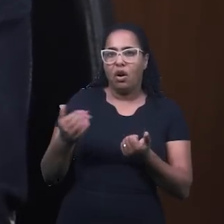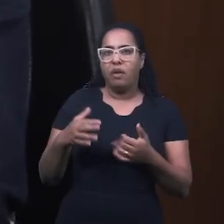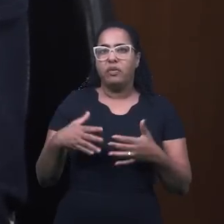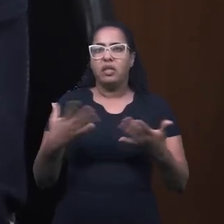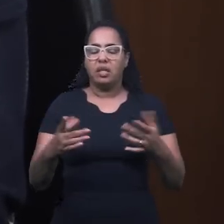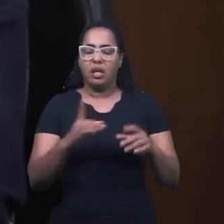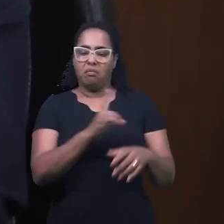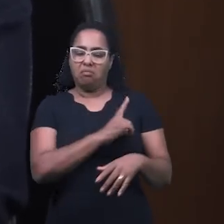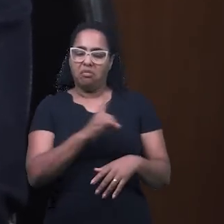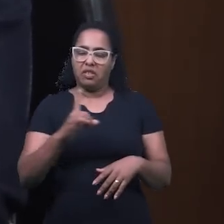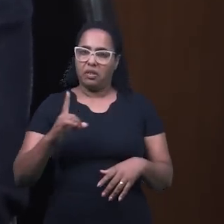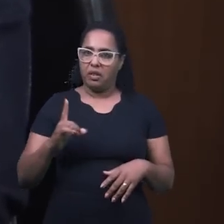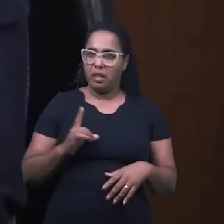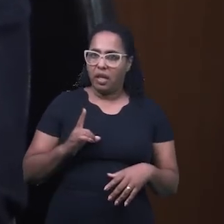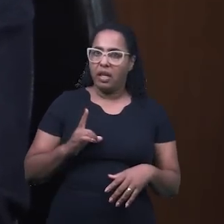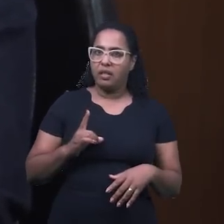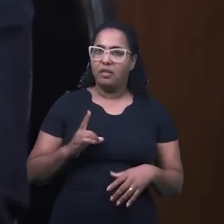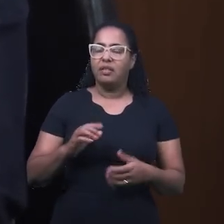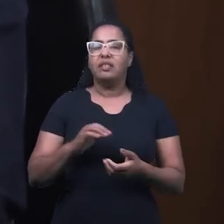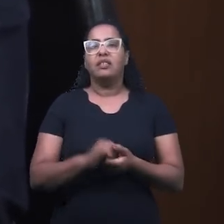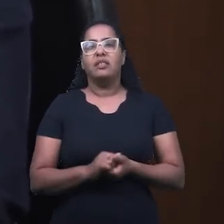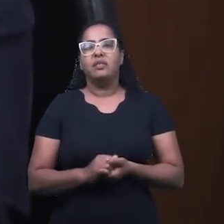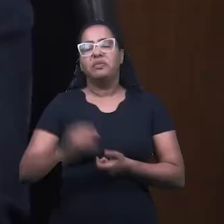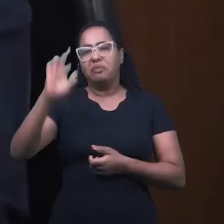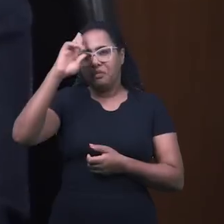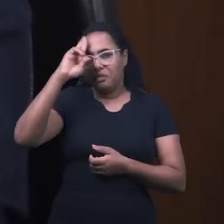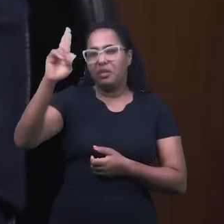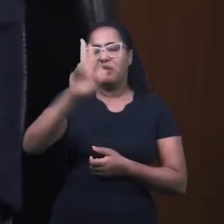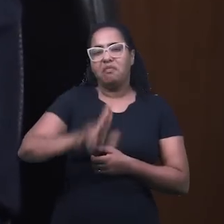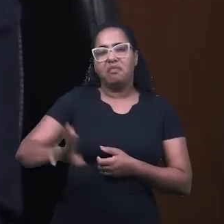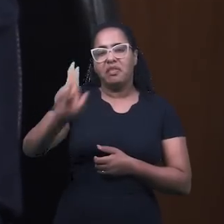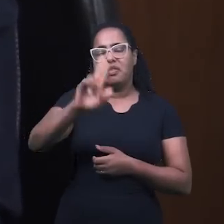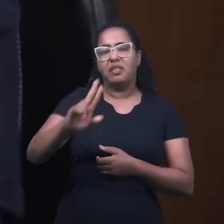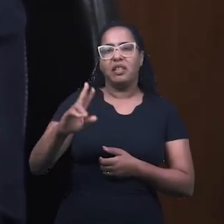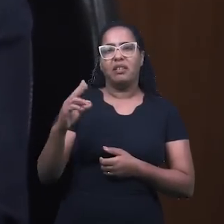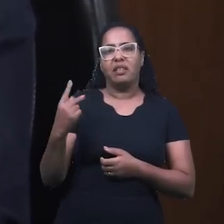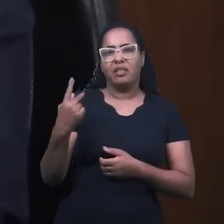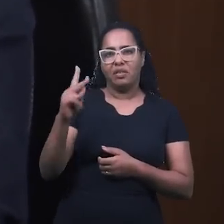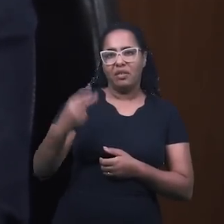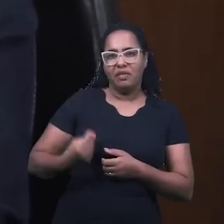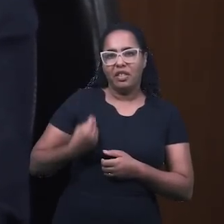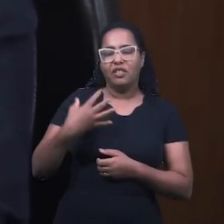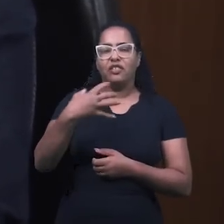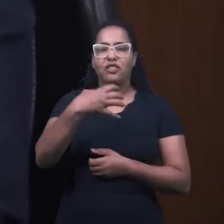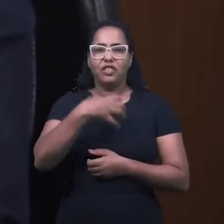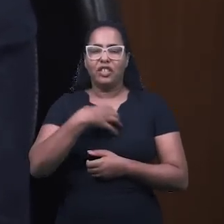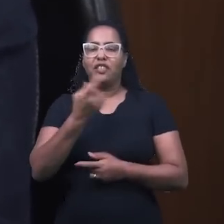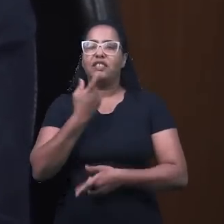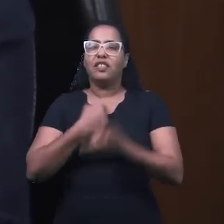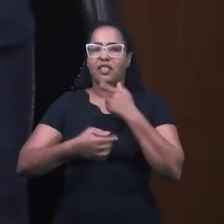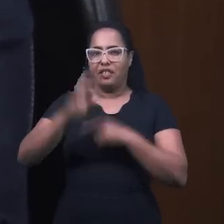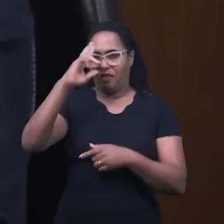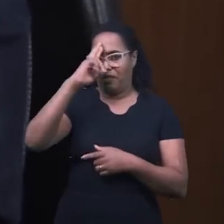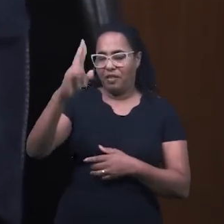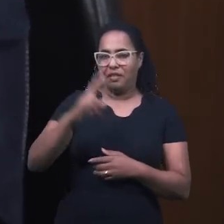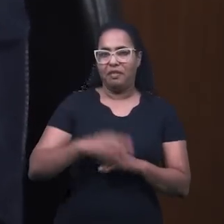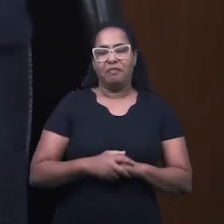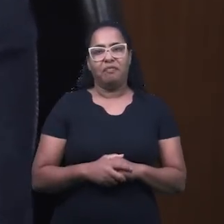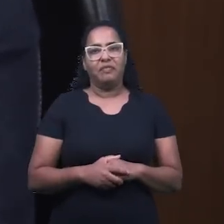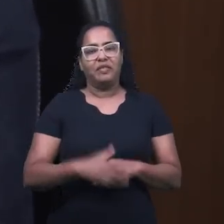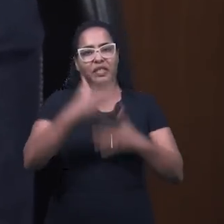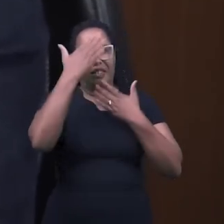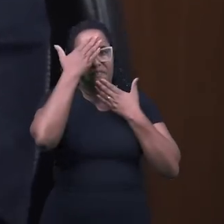é, quem sabe, um diaconato, um ministério. O Senhor vai te usar da forma como Ele